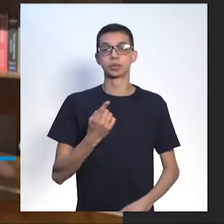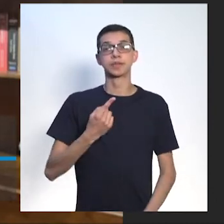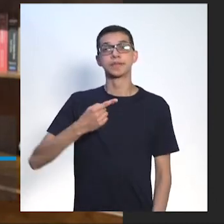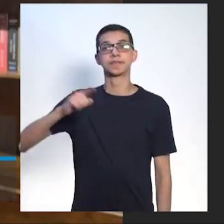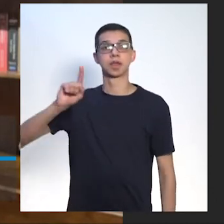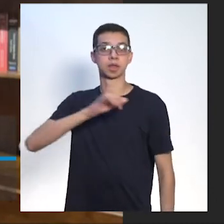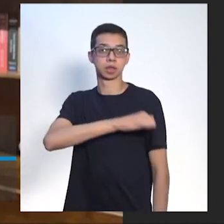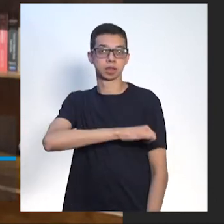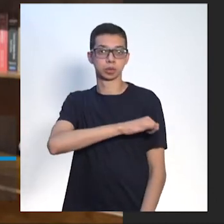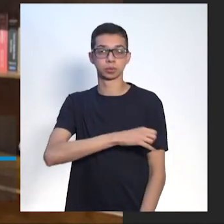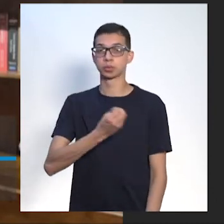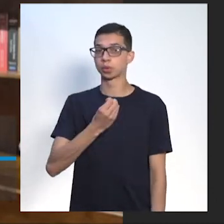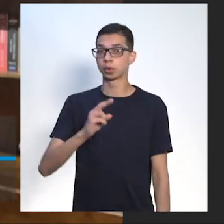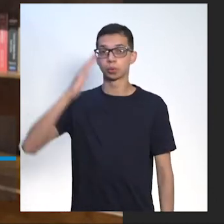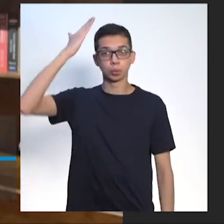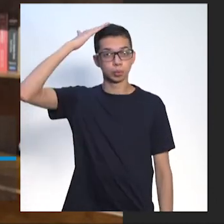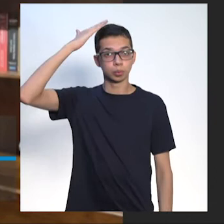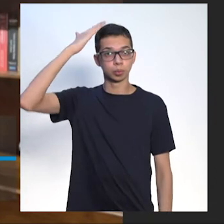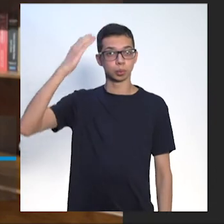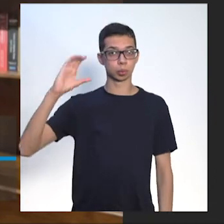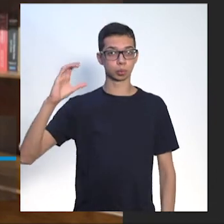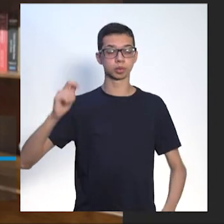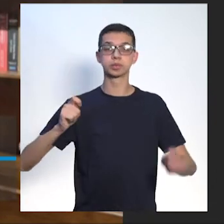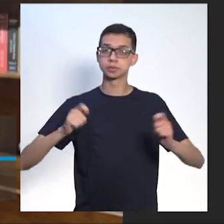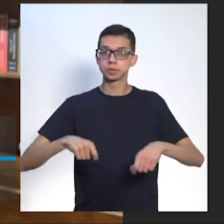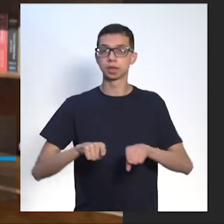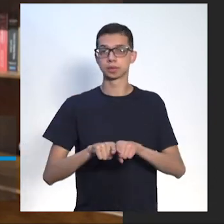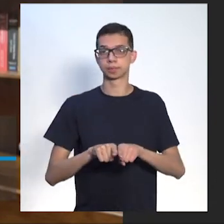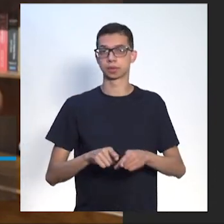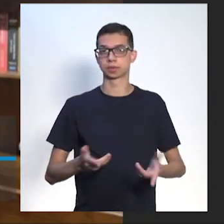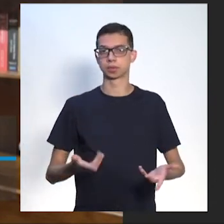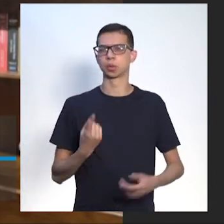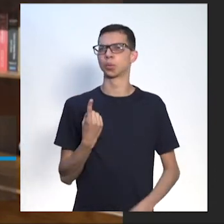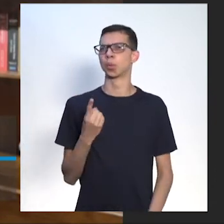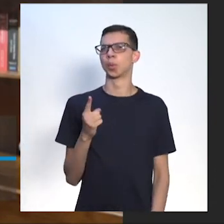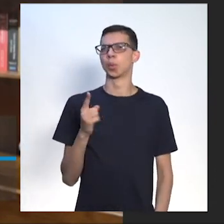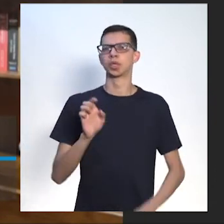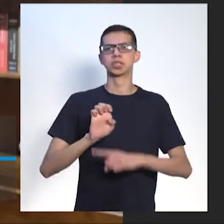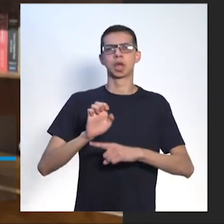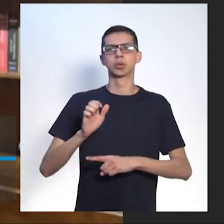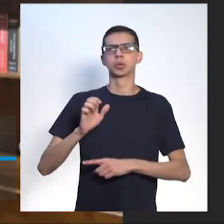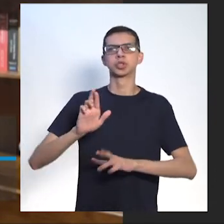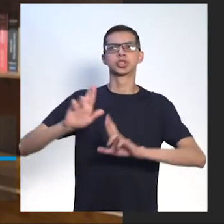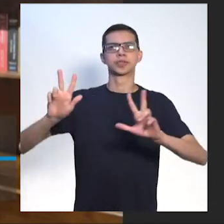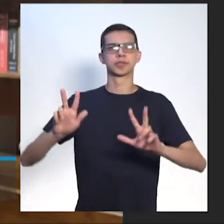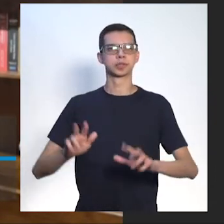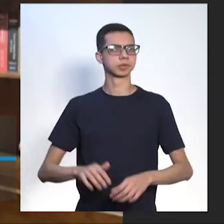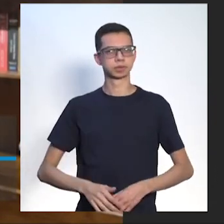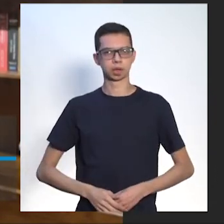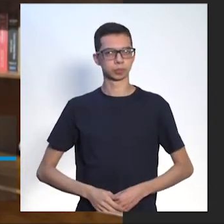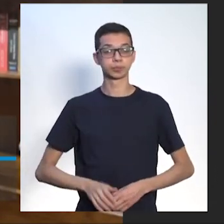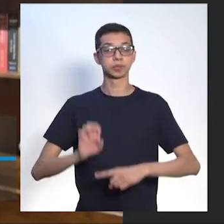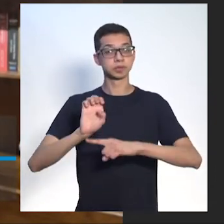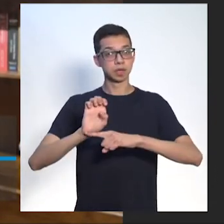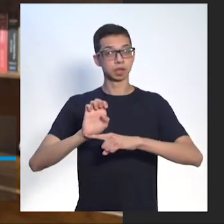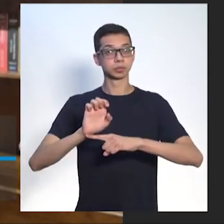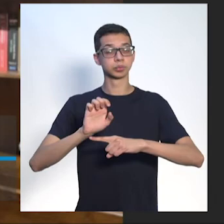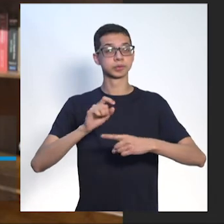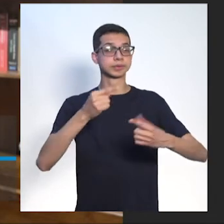ou em Curitiba. Então, não são distâncias só porque estão no outro estado. Esses outros estados têm que entrar na minha